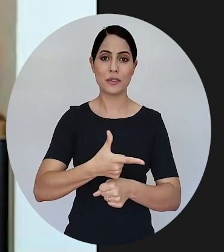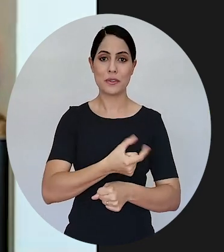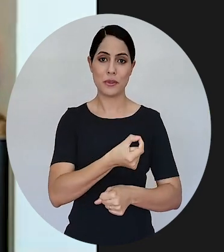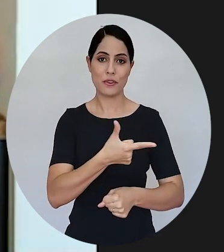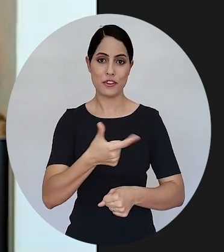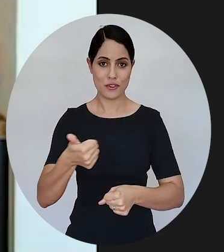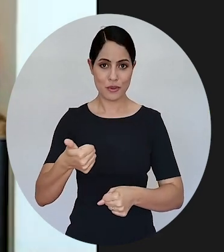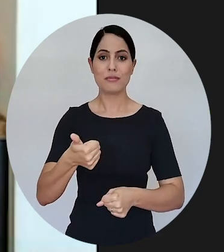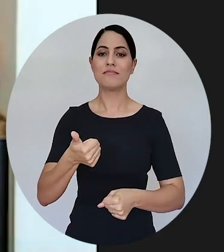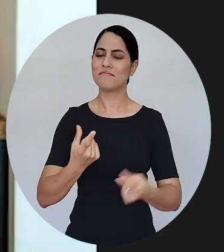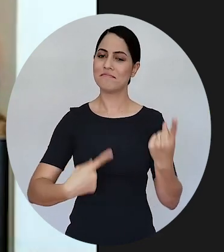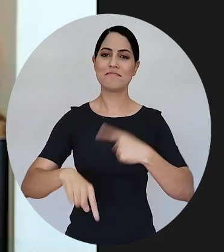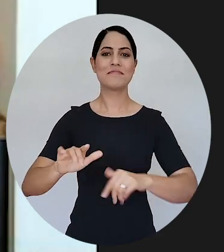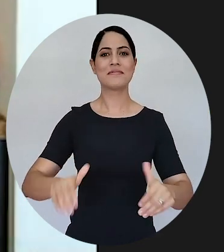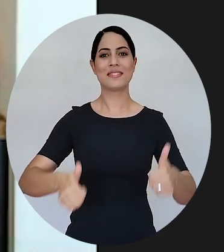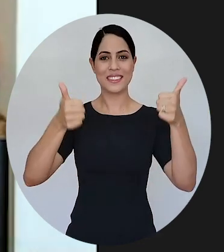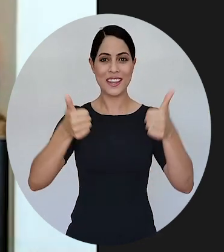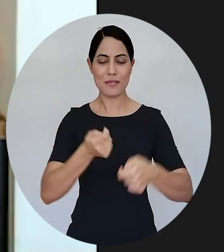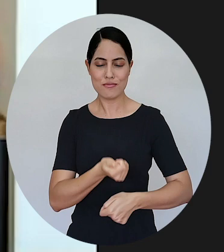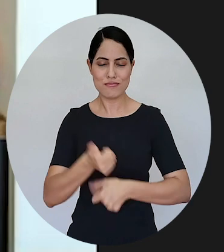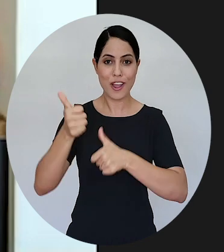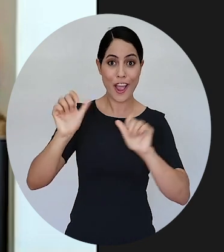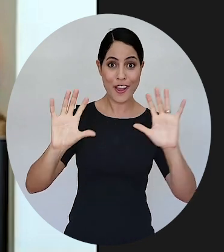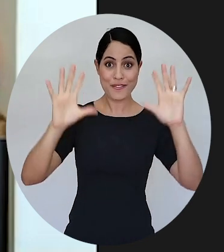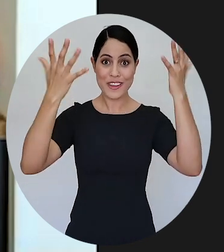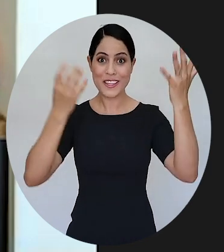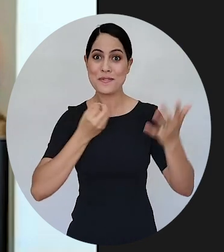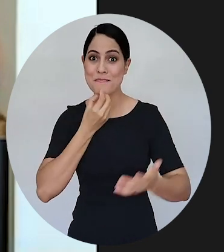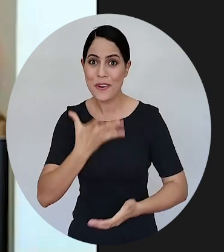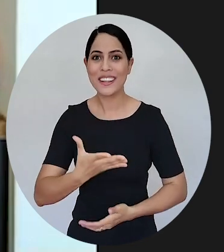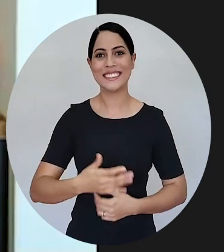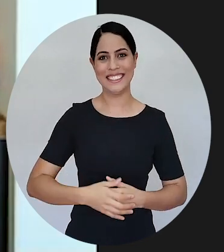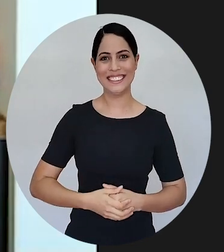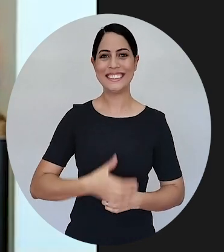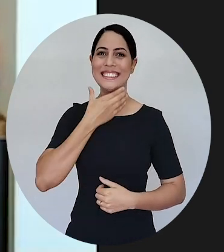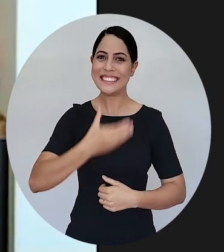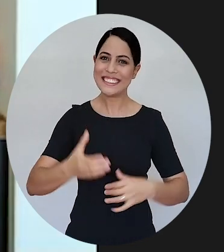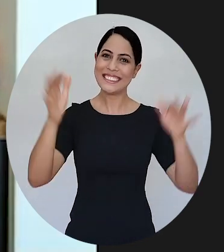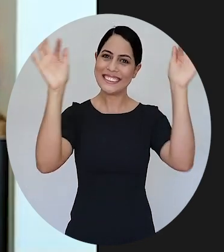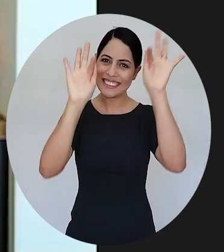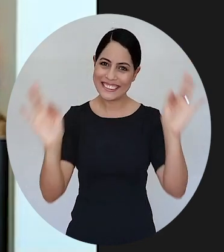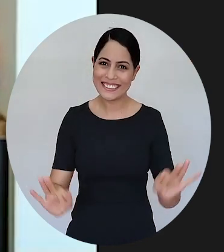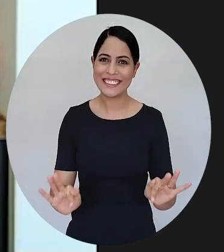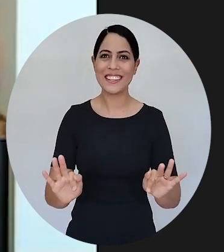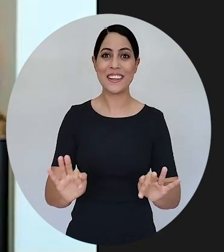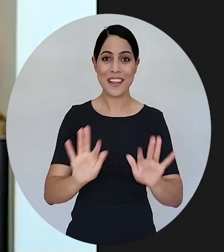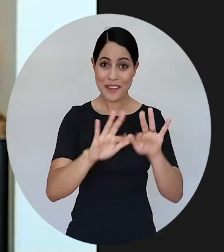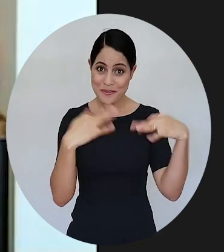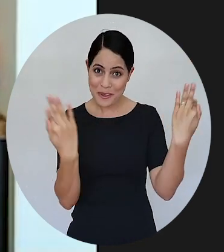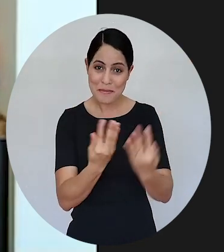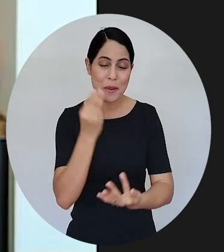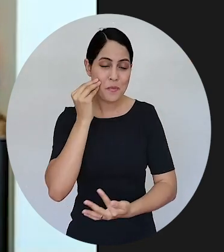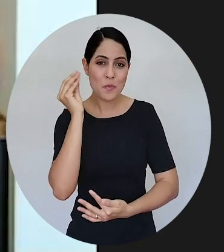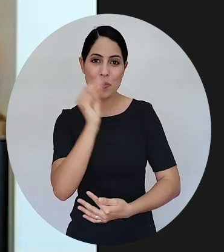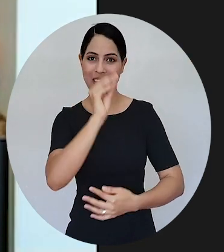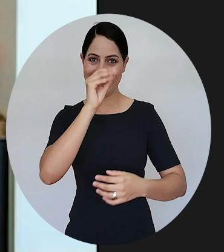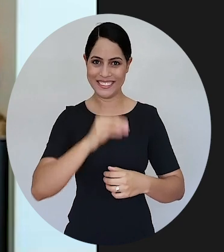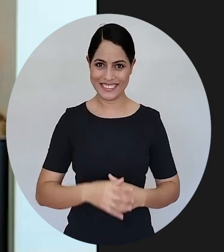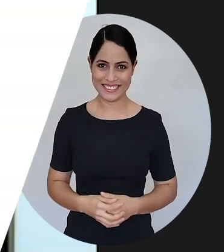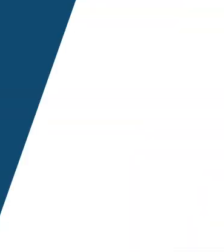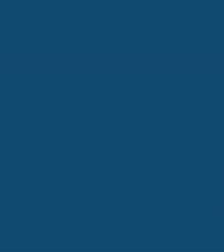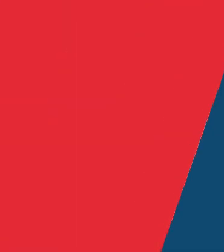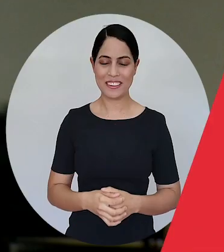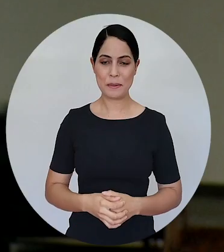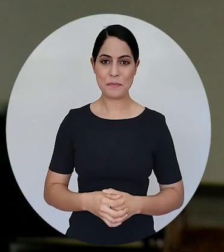que 2021 seja muito melhor. Boas festas para todos, um Feliz Natal, um beijo na família de